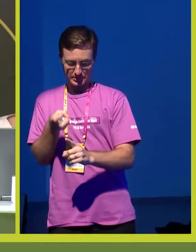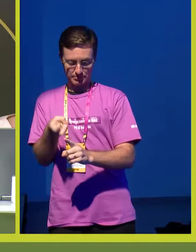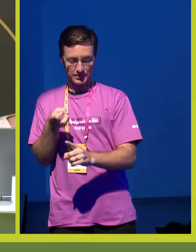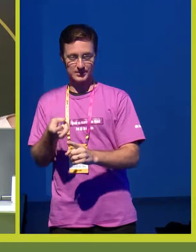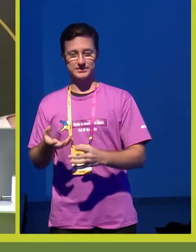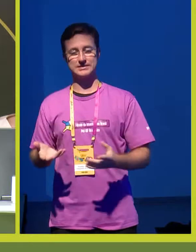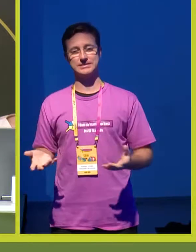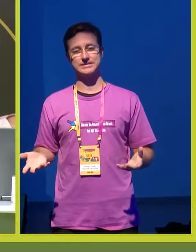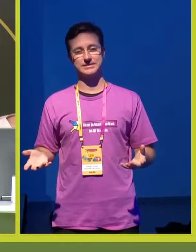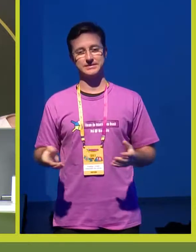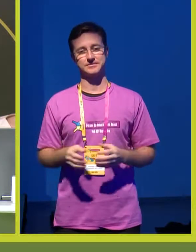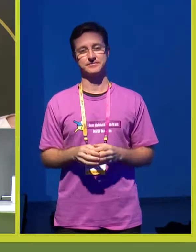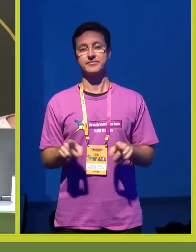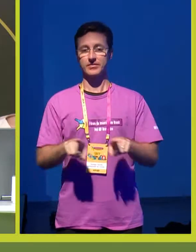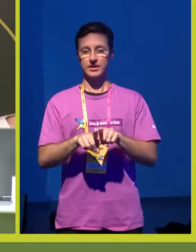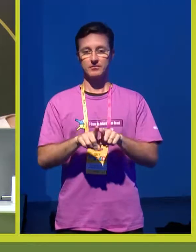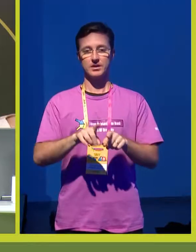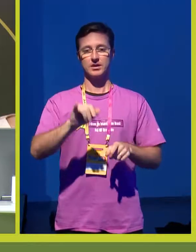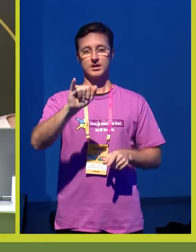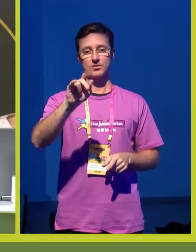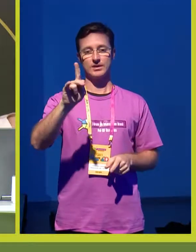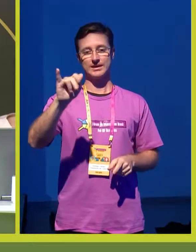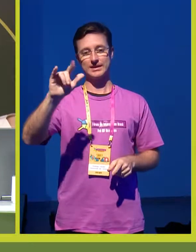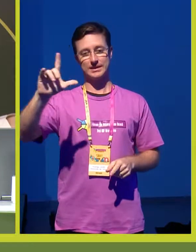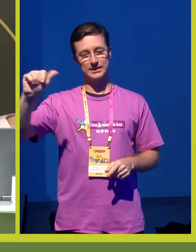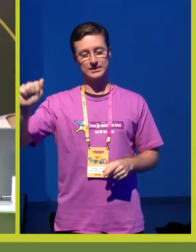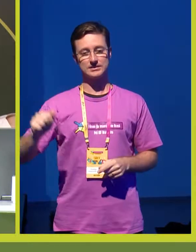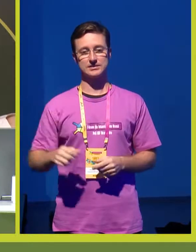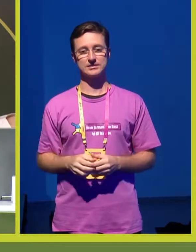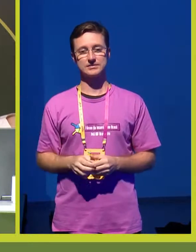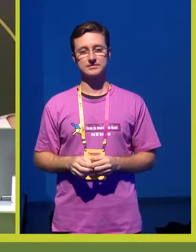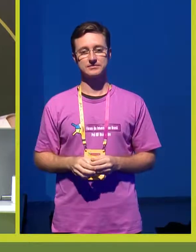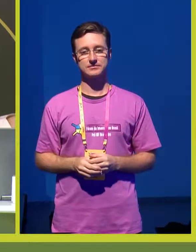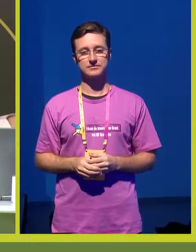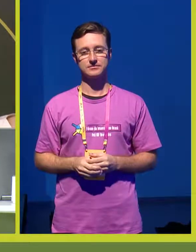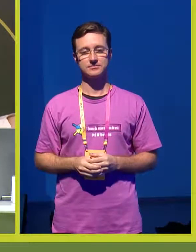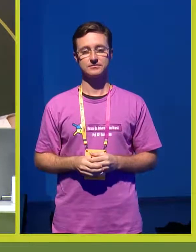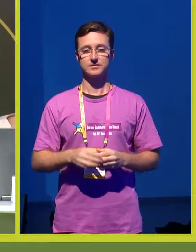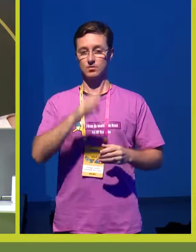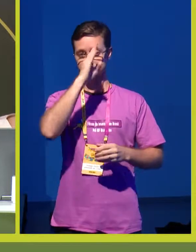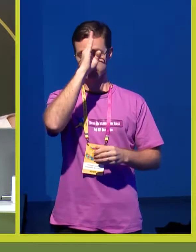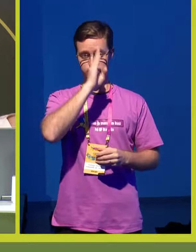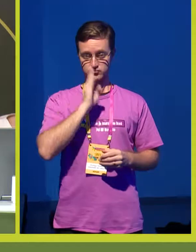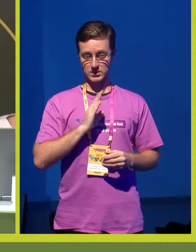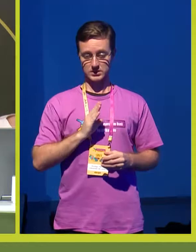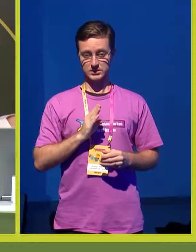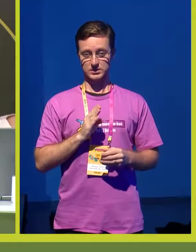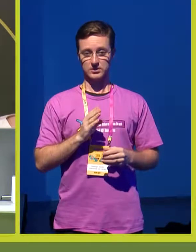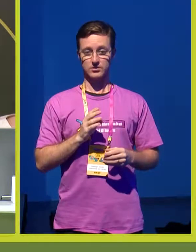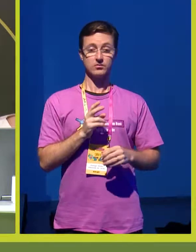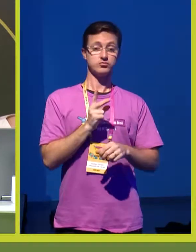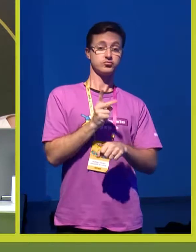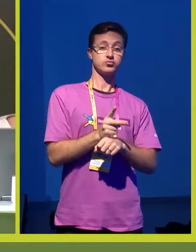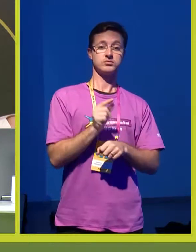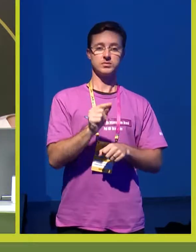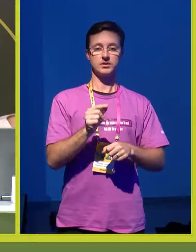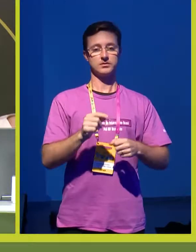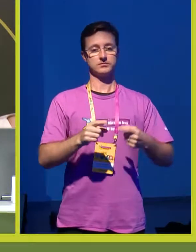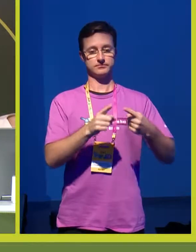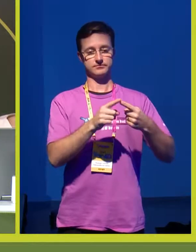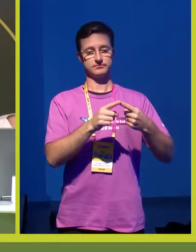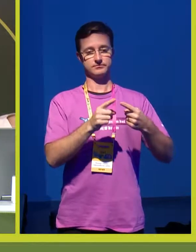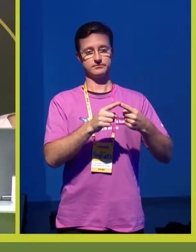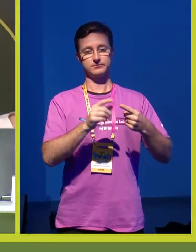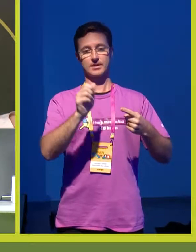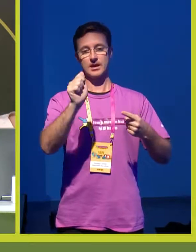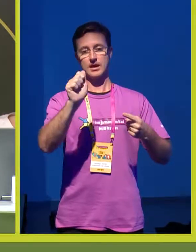agora a quebra de analítica. No Brasil, a inteligência de Estado é conduzida pela BIM e pelas Forças Armadas, e